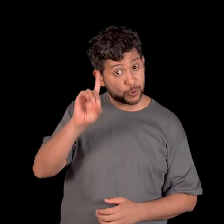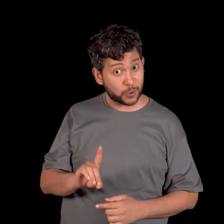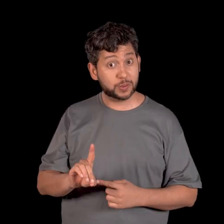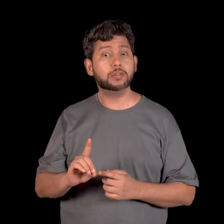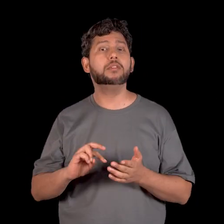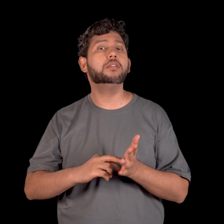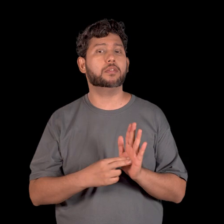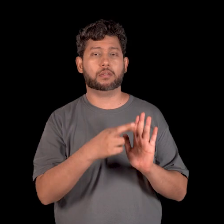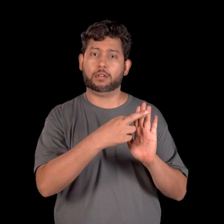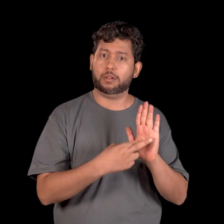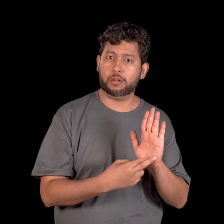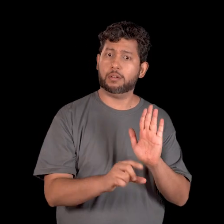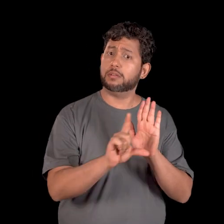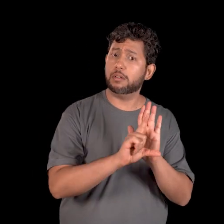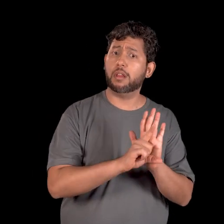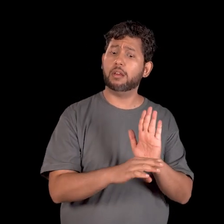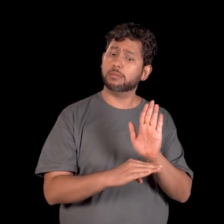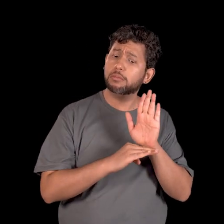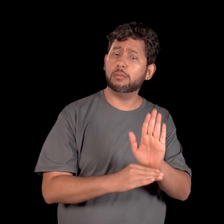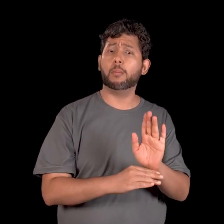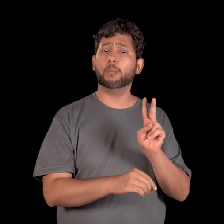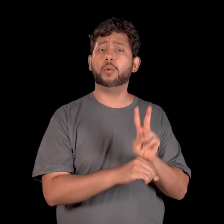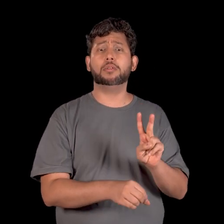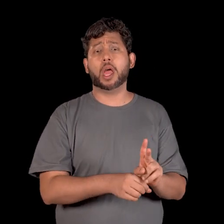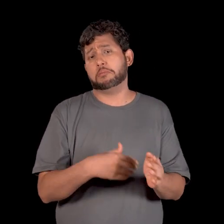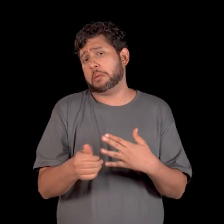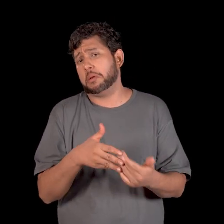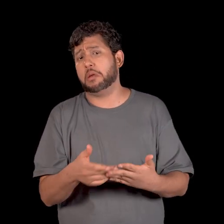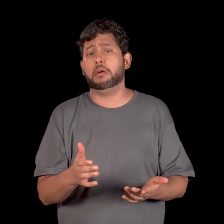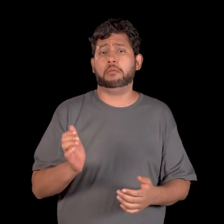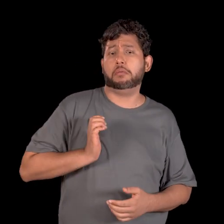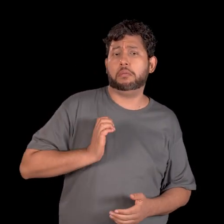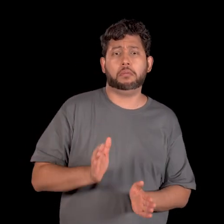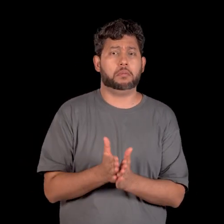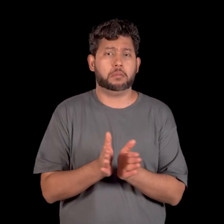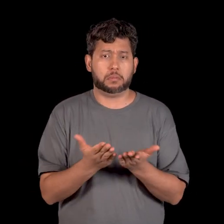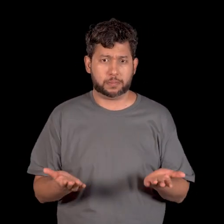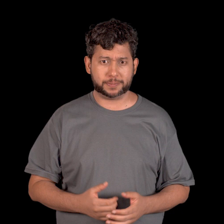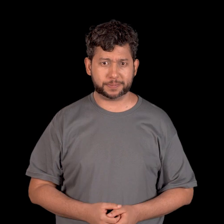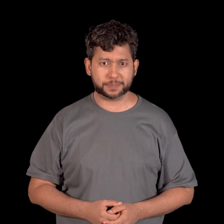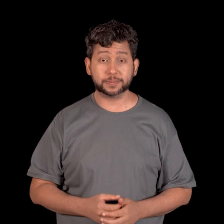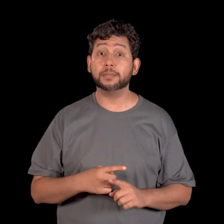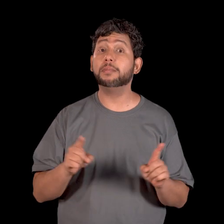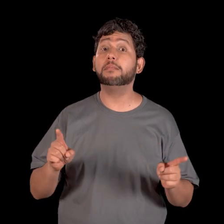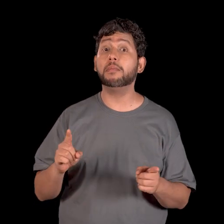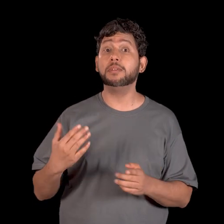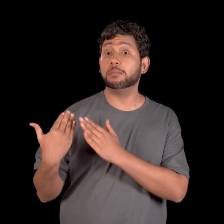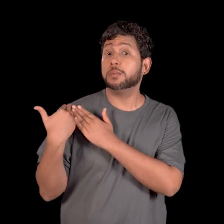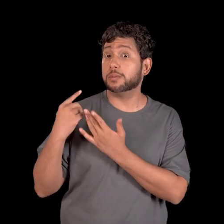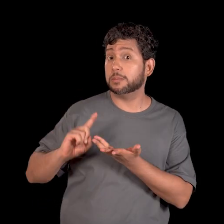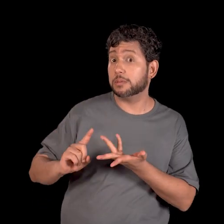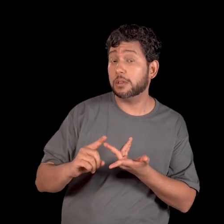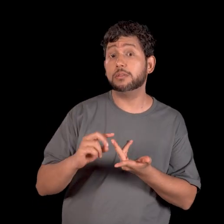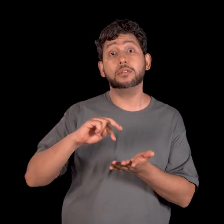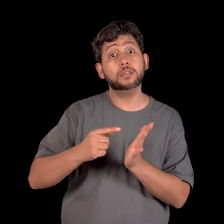Direitos são as regras e as leis que protegem uma pessoa independentemente de sua classe social. Já os deveres são aquelas regras